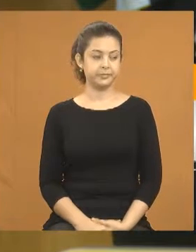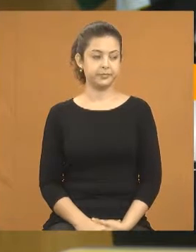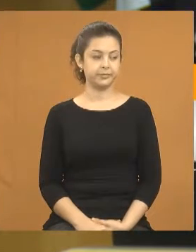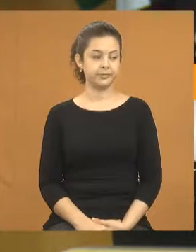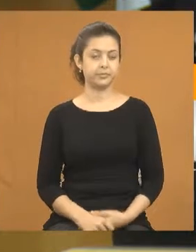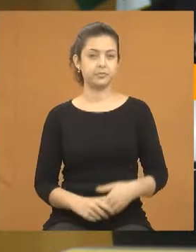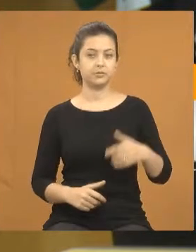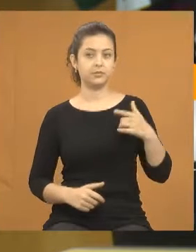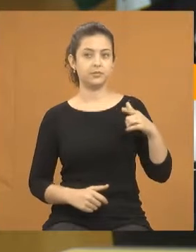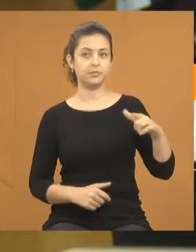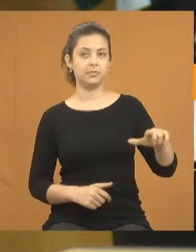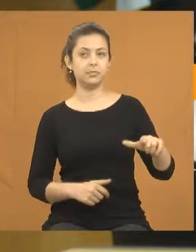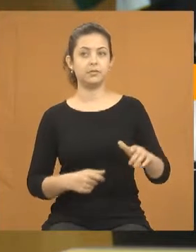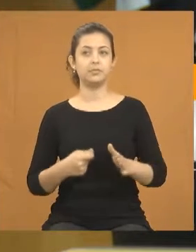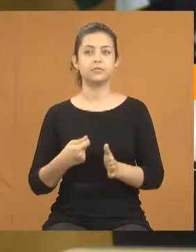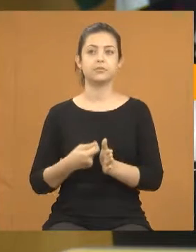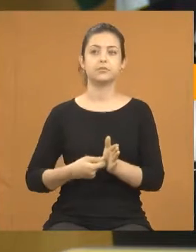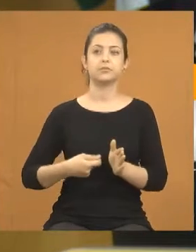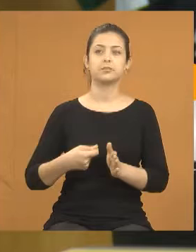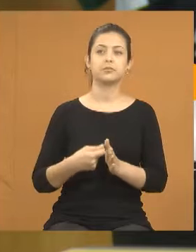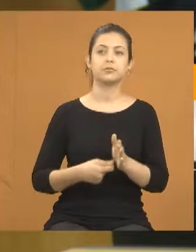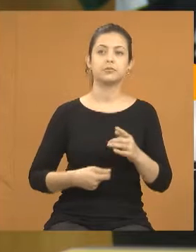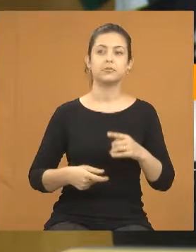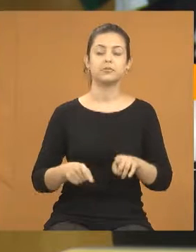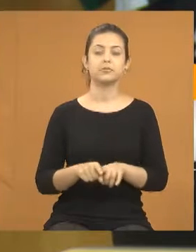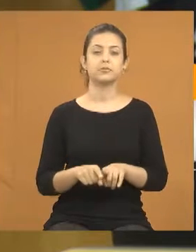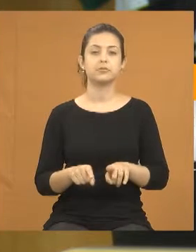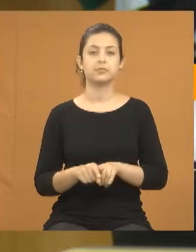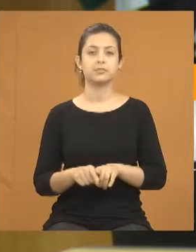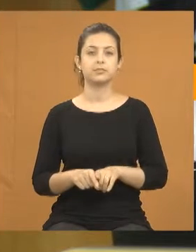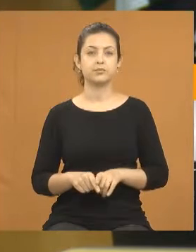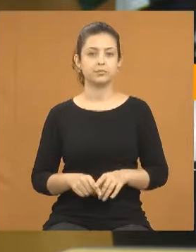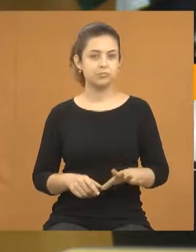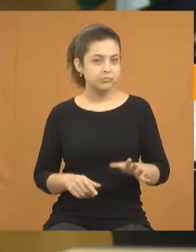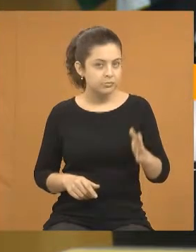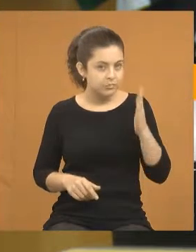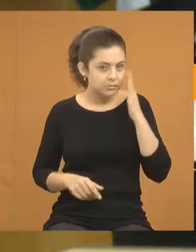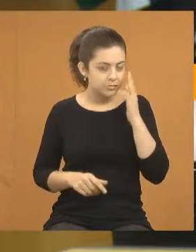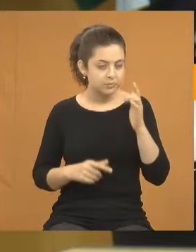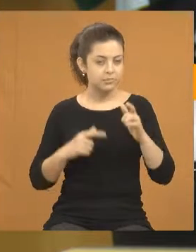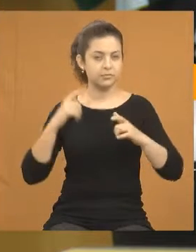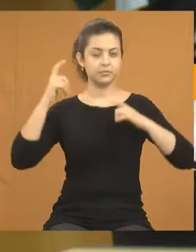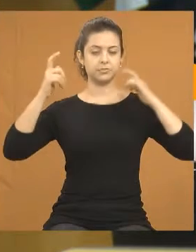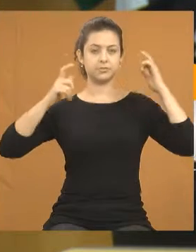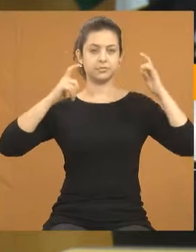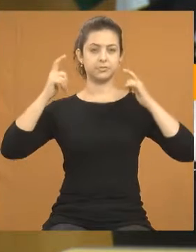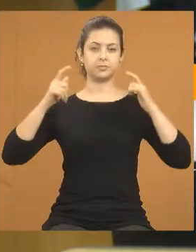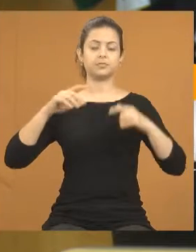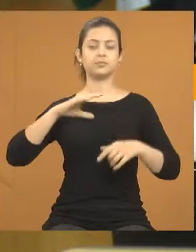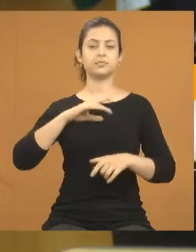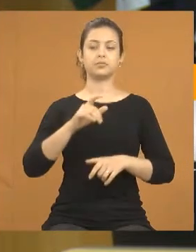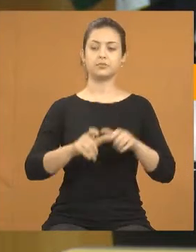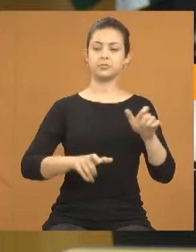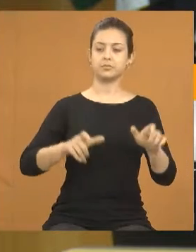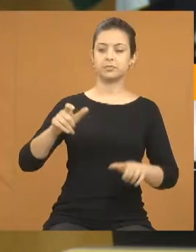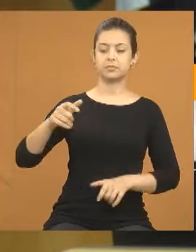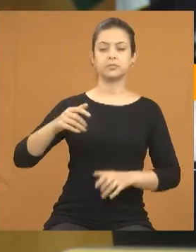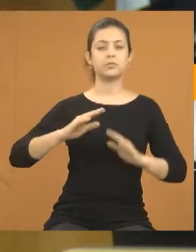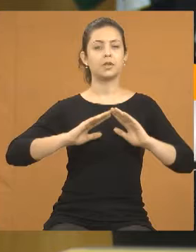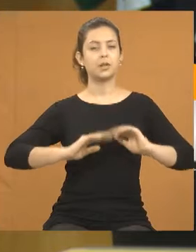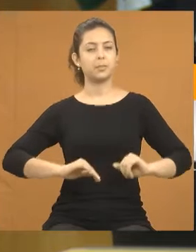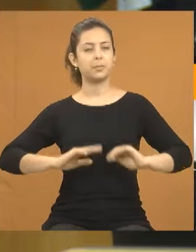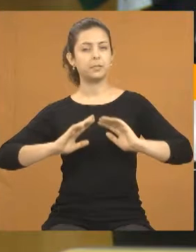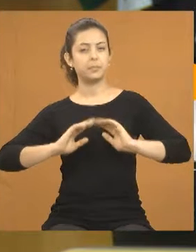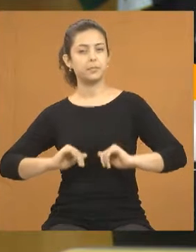E outra coisa que a gente cobra também, aqui todo mundo sabe que é uma preocupação muito grande dos munícipes, a cobrança é muito